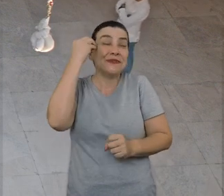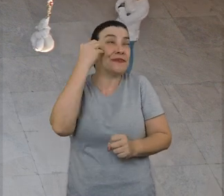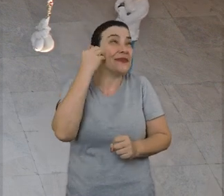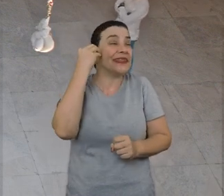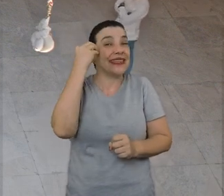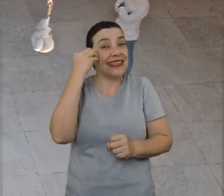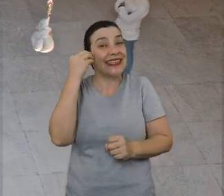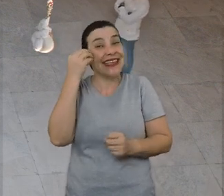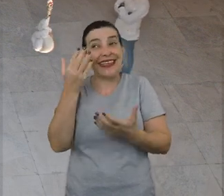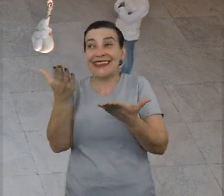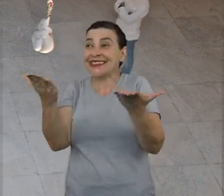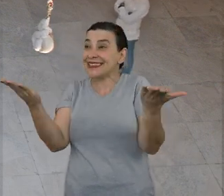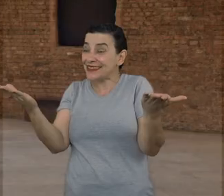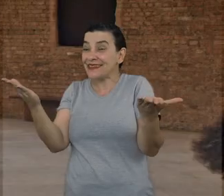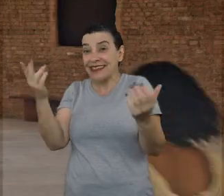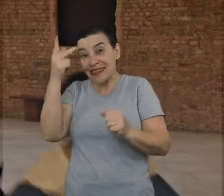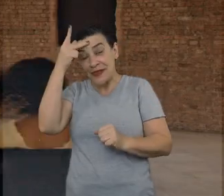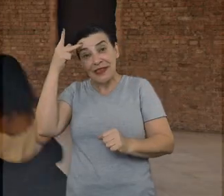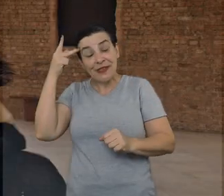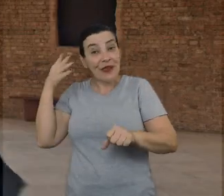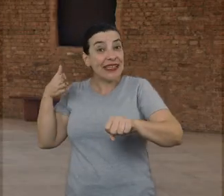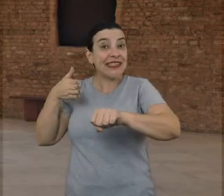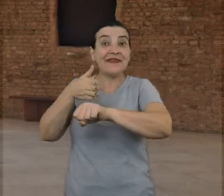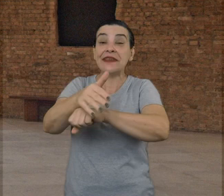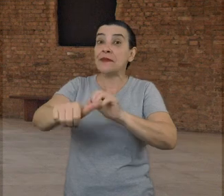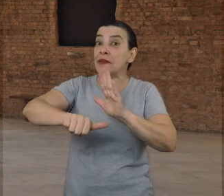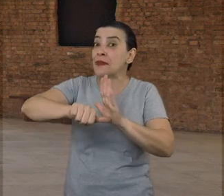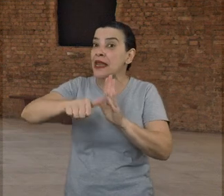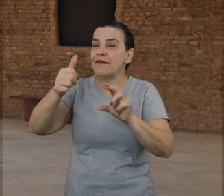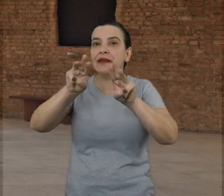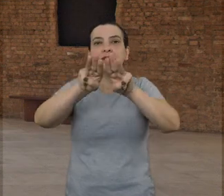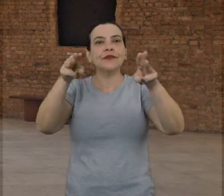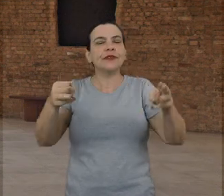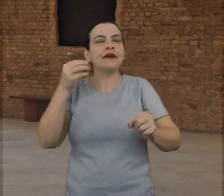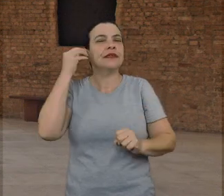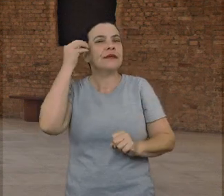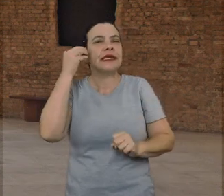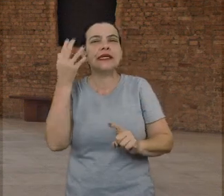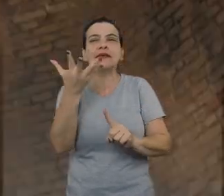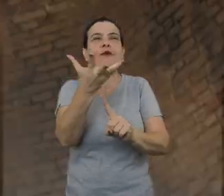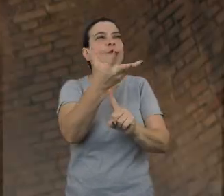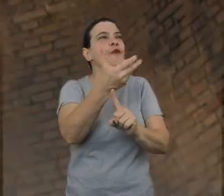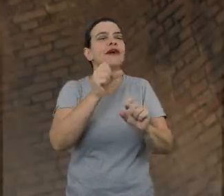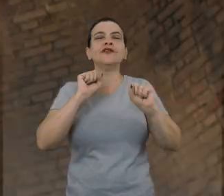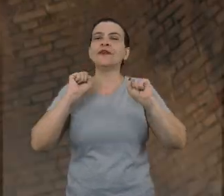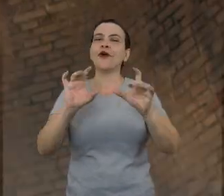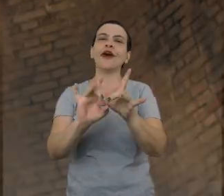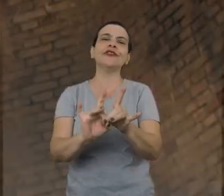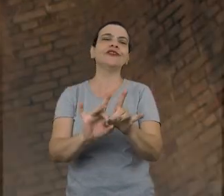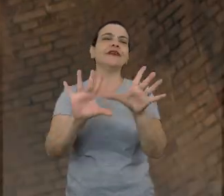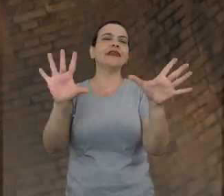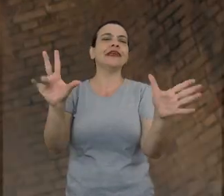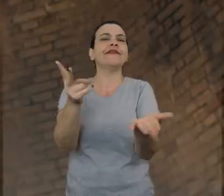que talvez está no museu pela primeira vez na vida, uma experiência com arte, poder deitar, entender eles de vários pontos